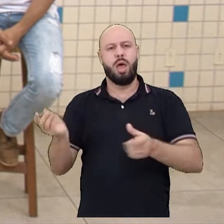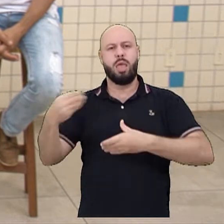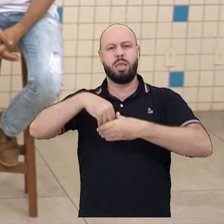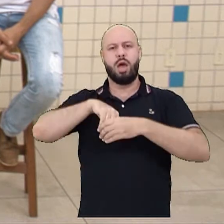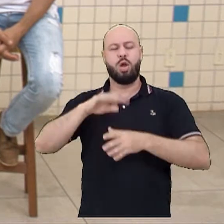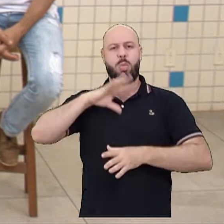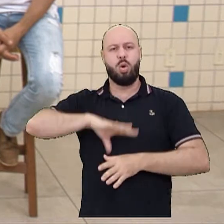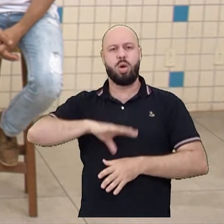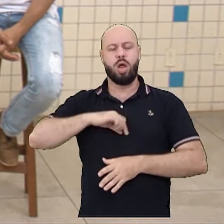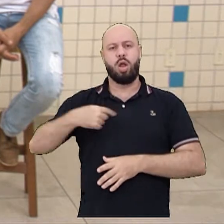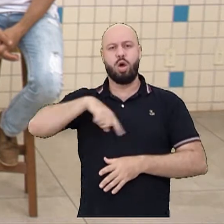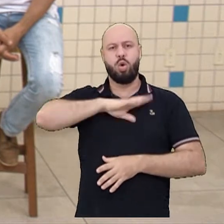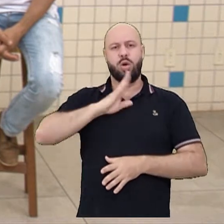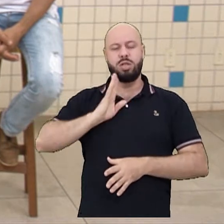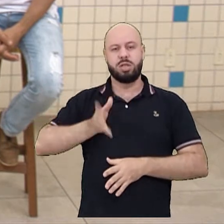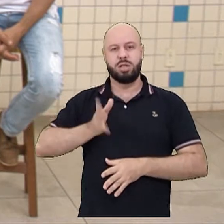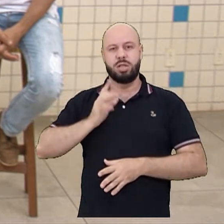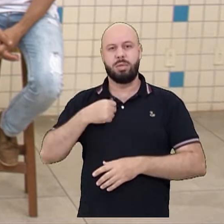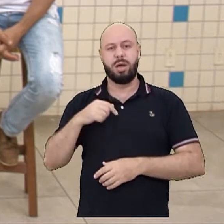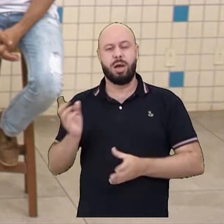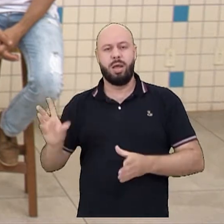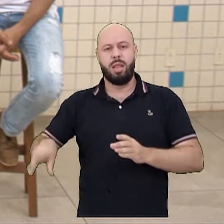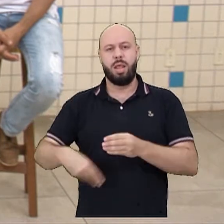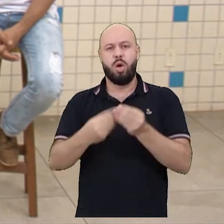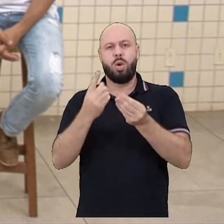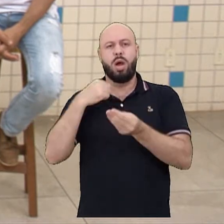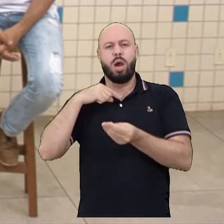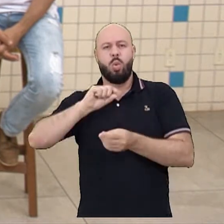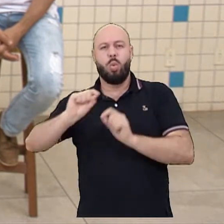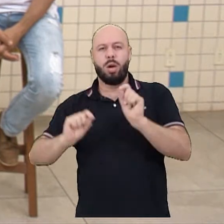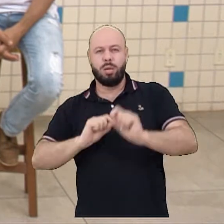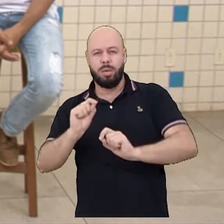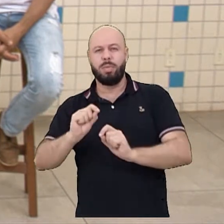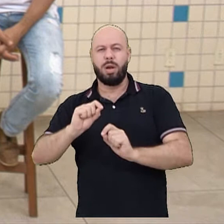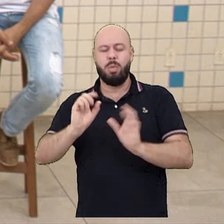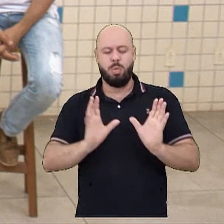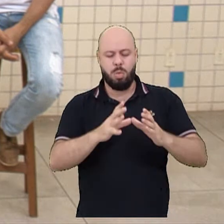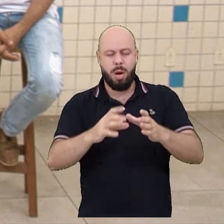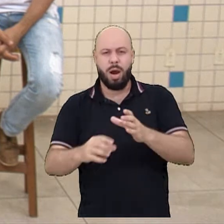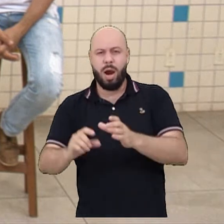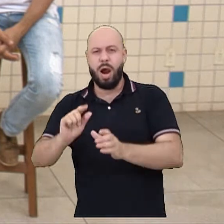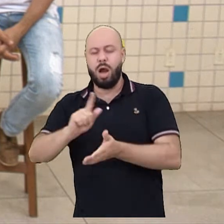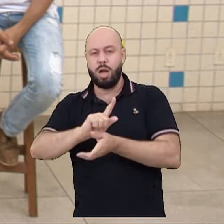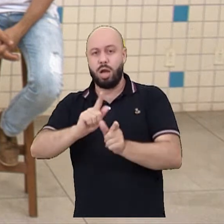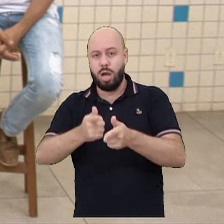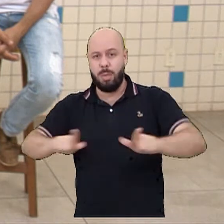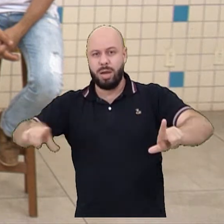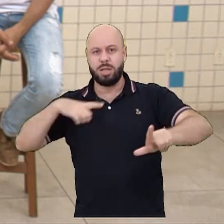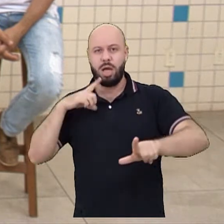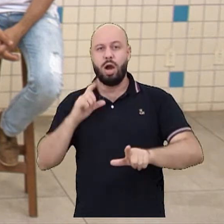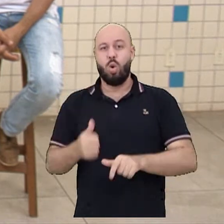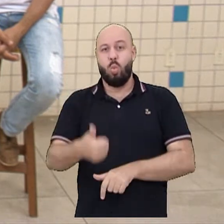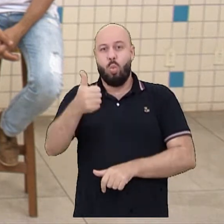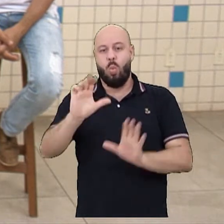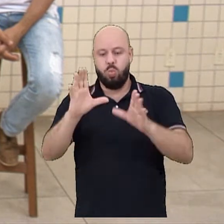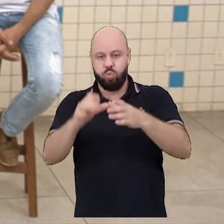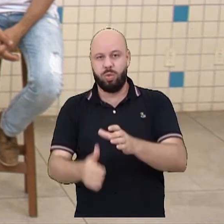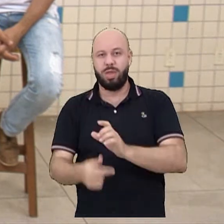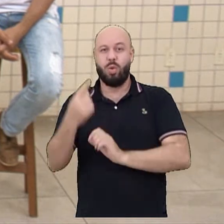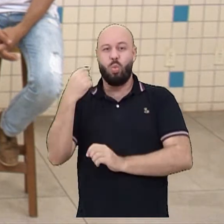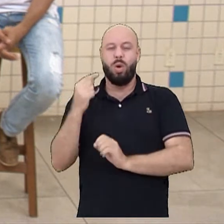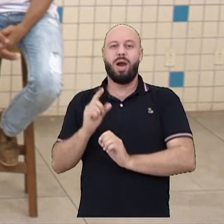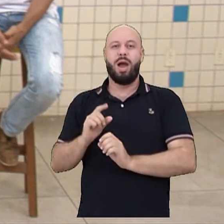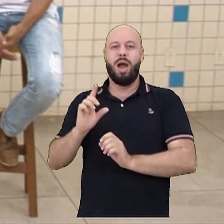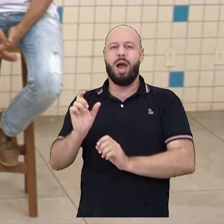As conjunções, elas pertencem a uma das 10 classes gramaticais, né? Da língua portuguesa, e ela tem exatamente essa função